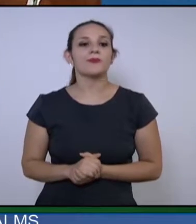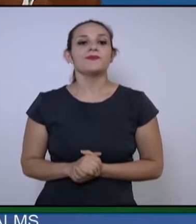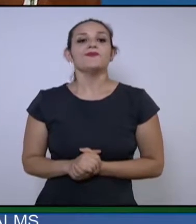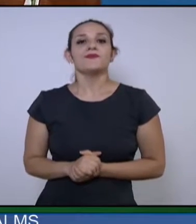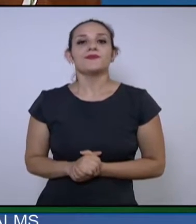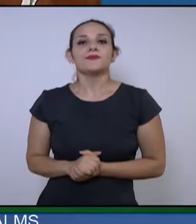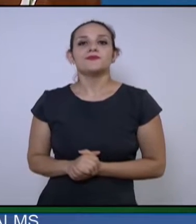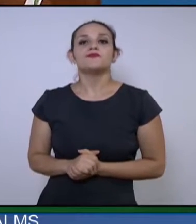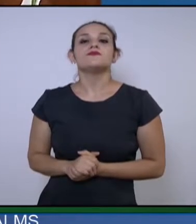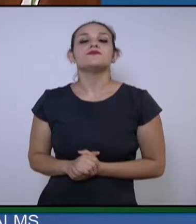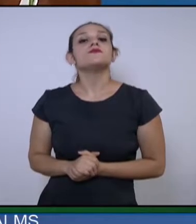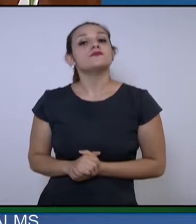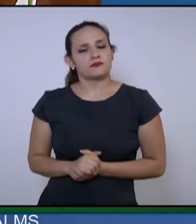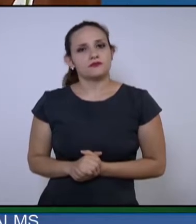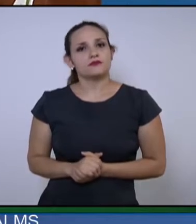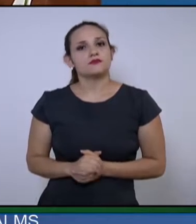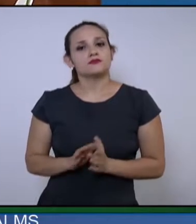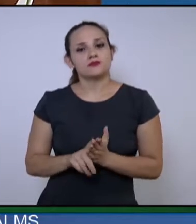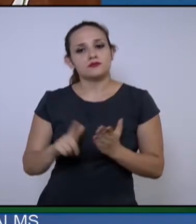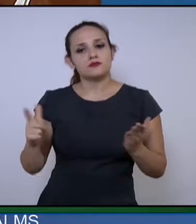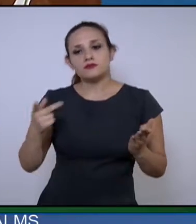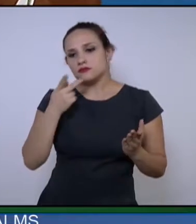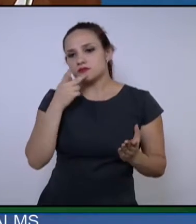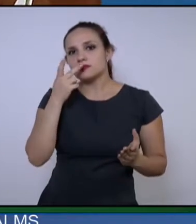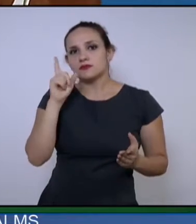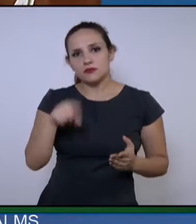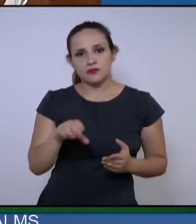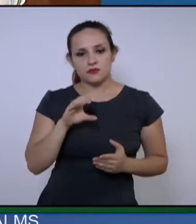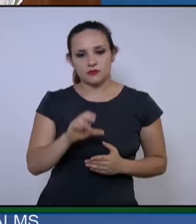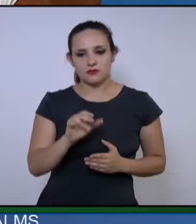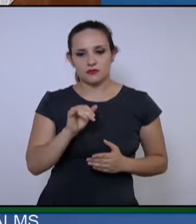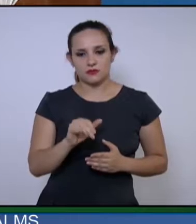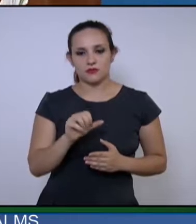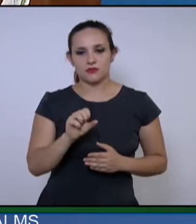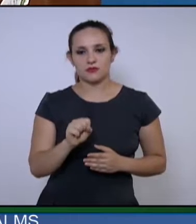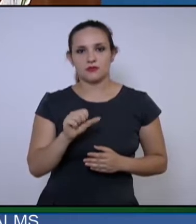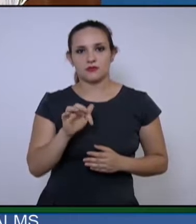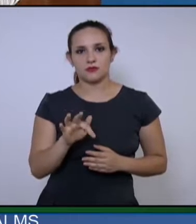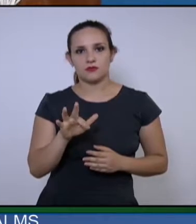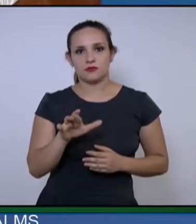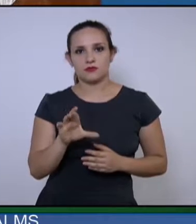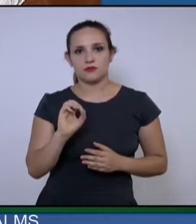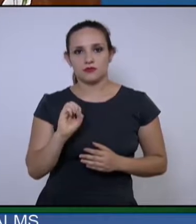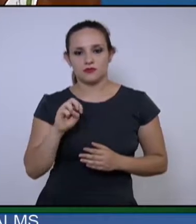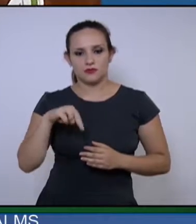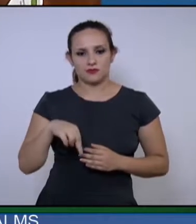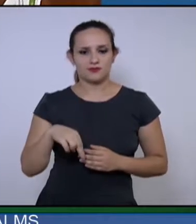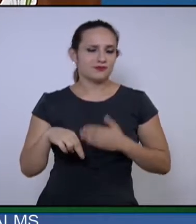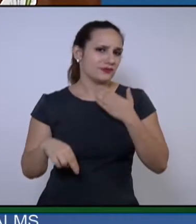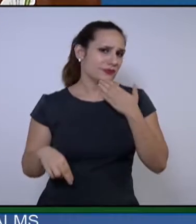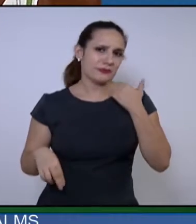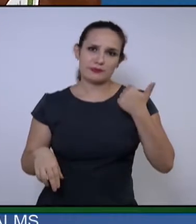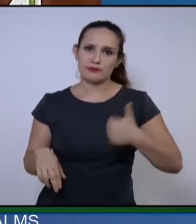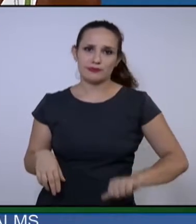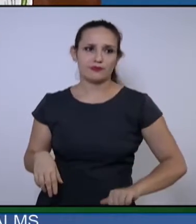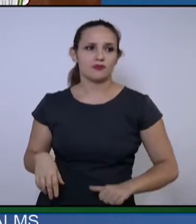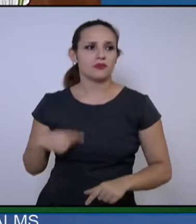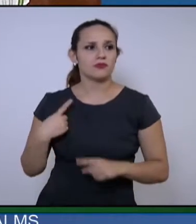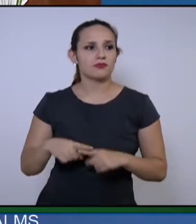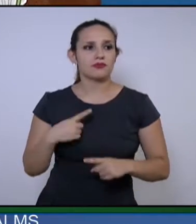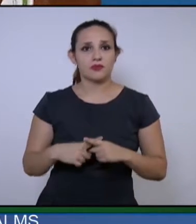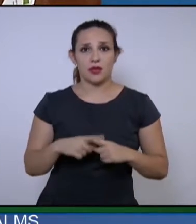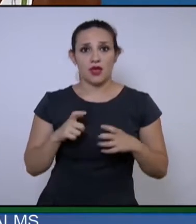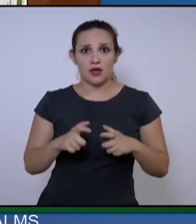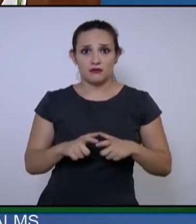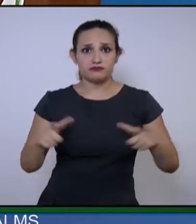fronteira de Mato Grosso do Sul, o CISFRON patina e, ao contrário de expandir,